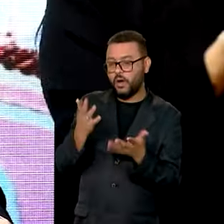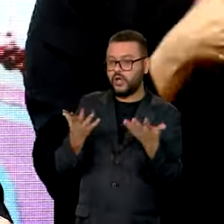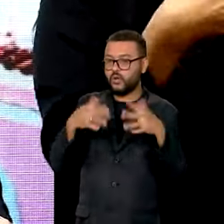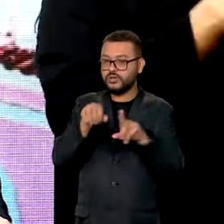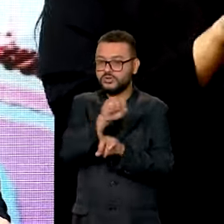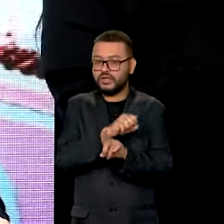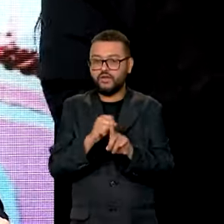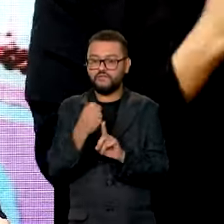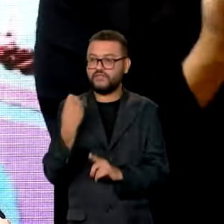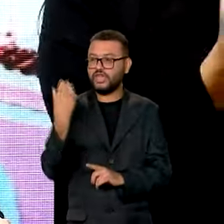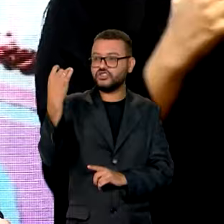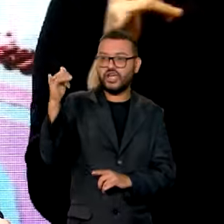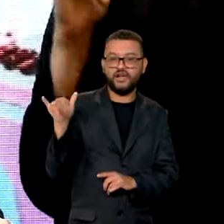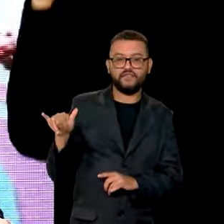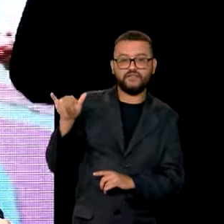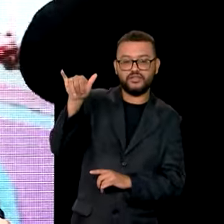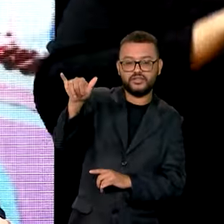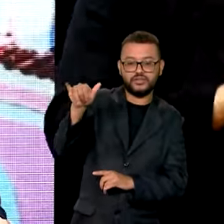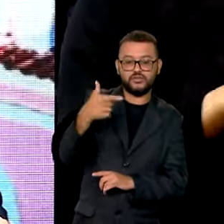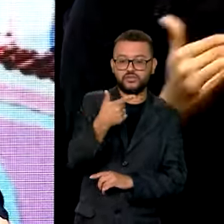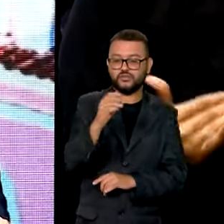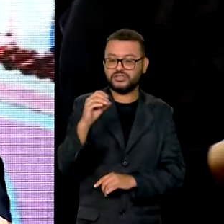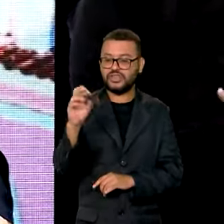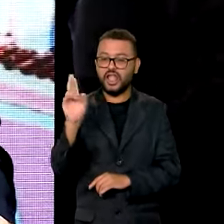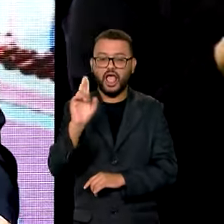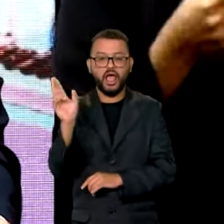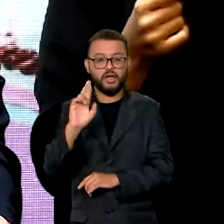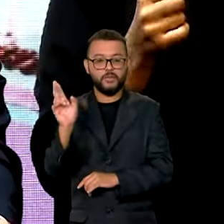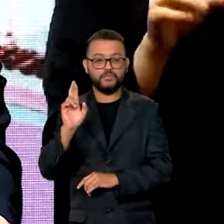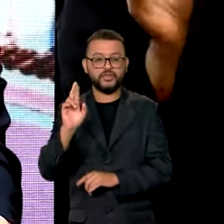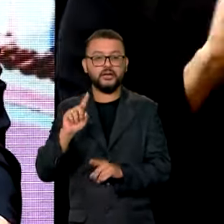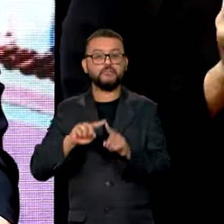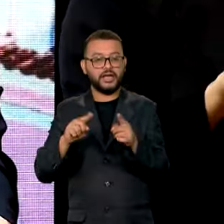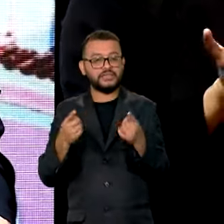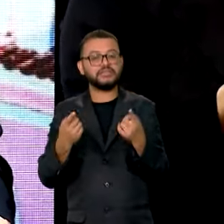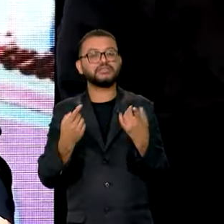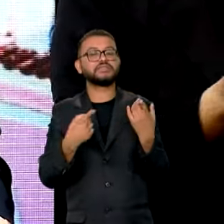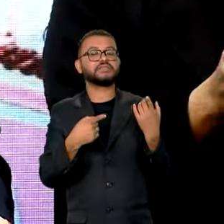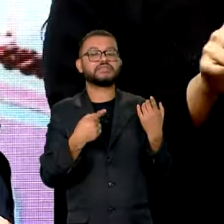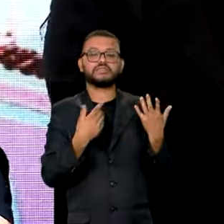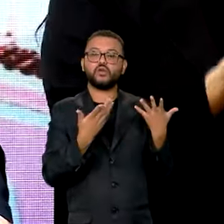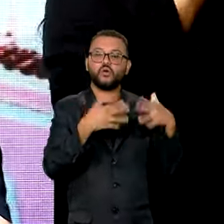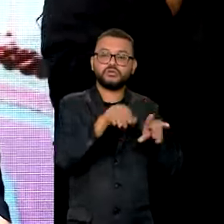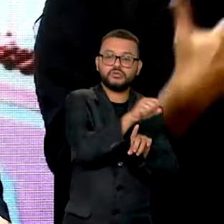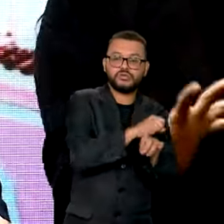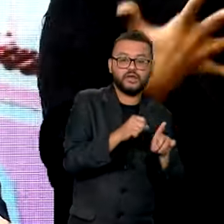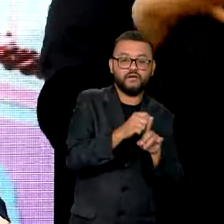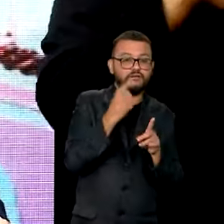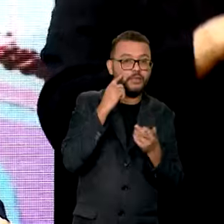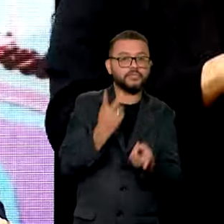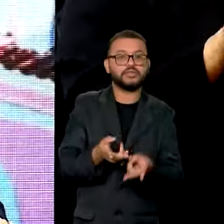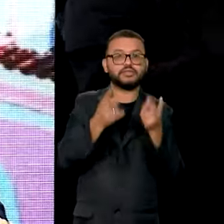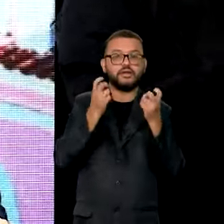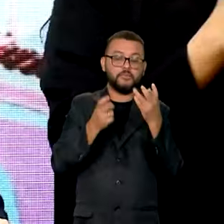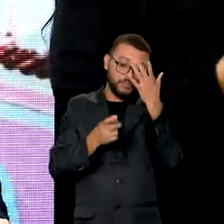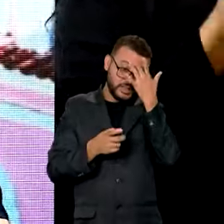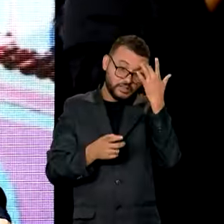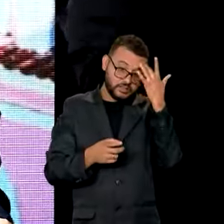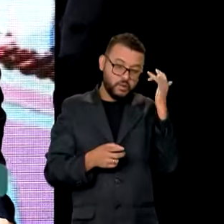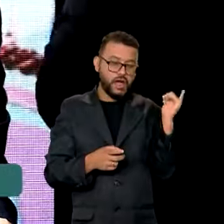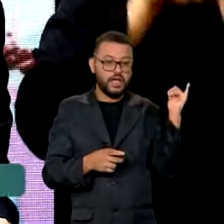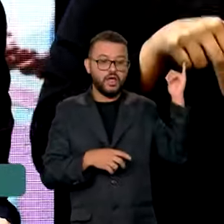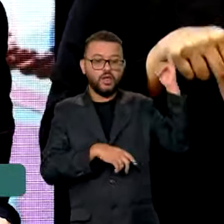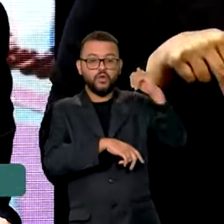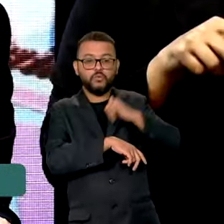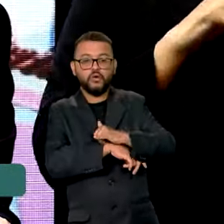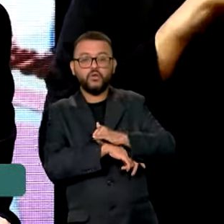vai viajar de aeronave por R$200, mas também inclusão social, o agente do aeroporto que agora